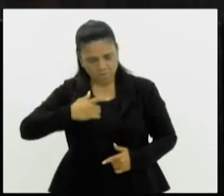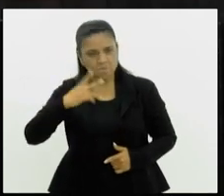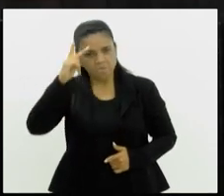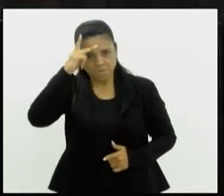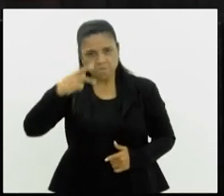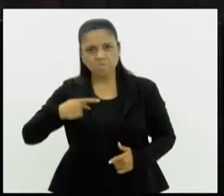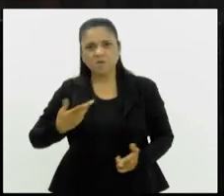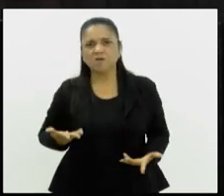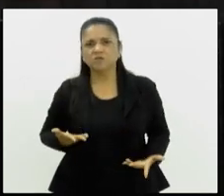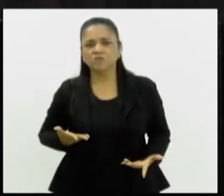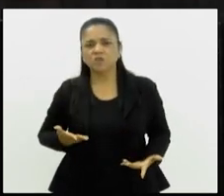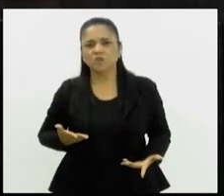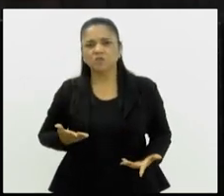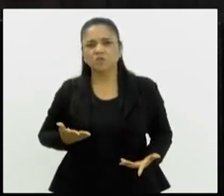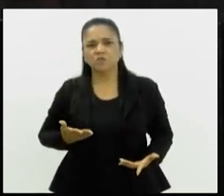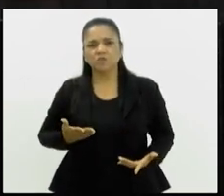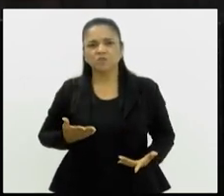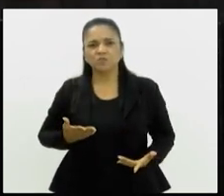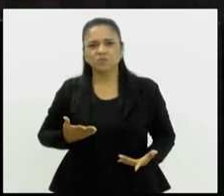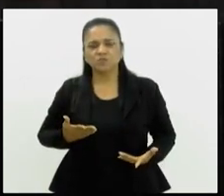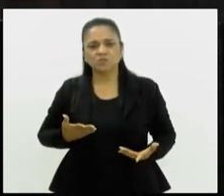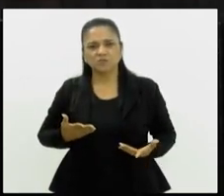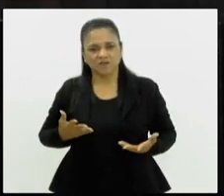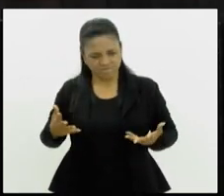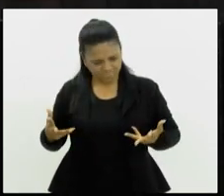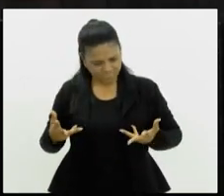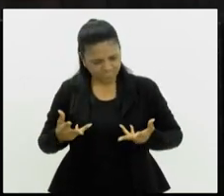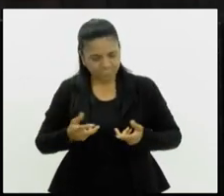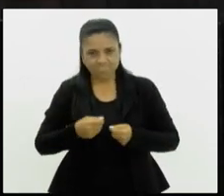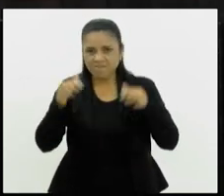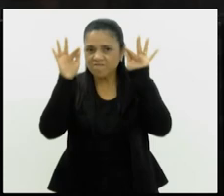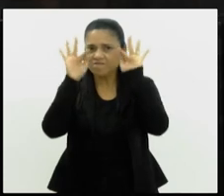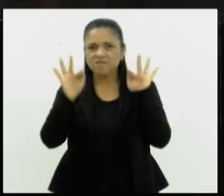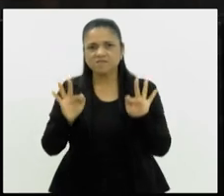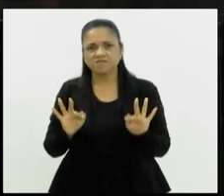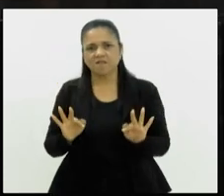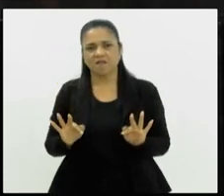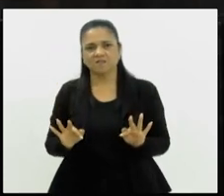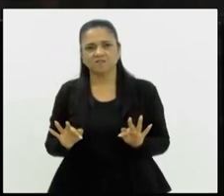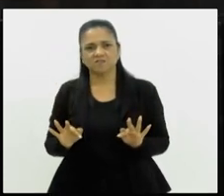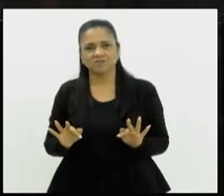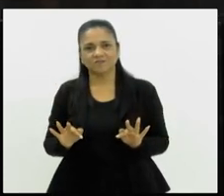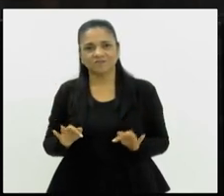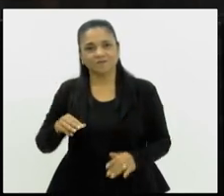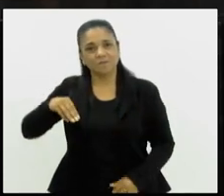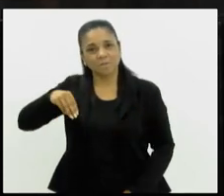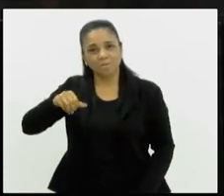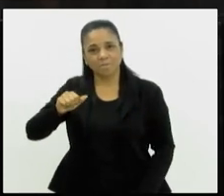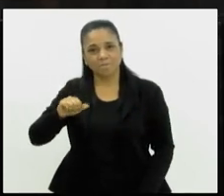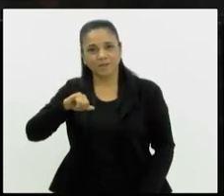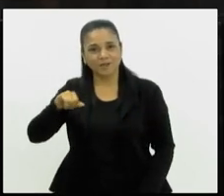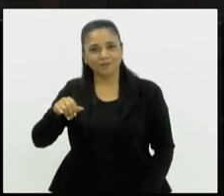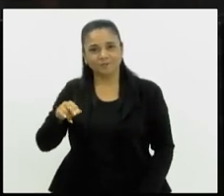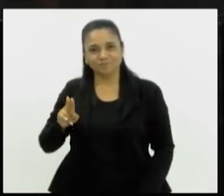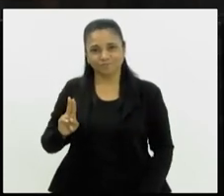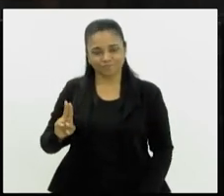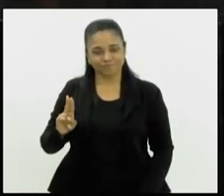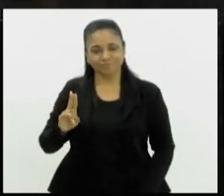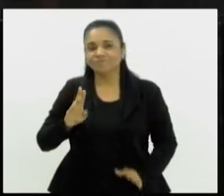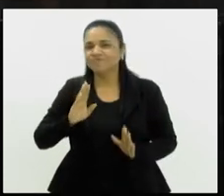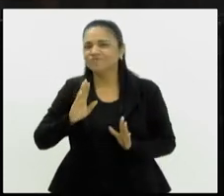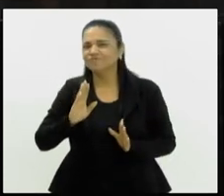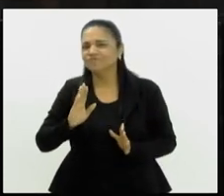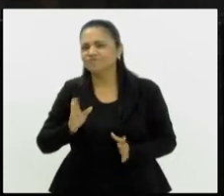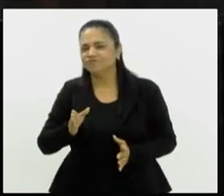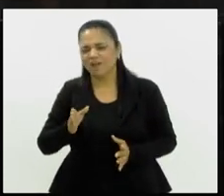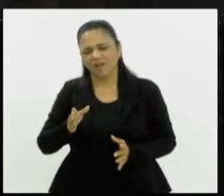sucesso da plenitude, da felicidade, que é como Maju, que já está, não é